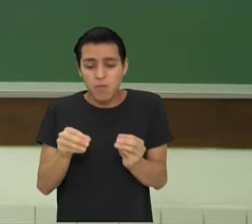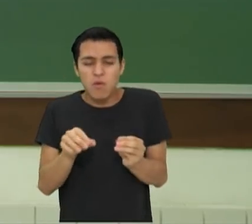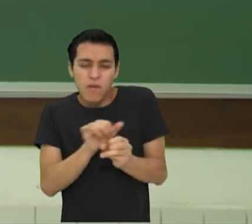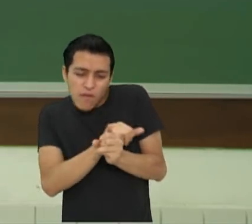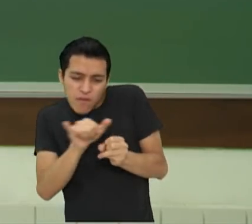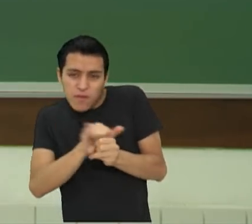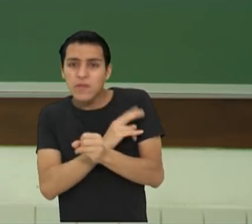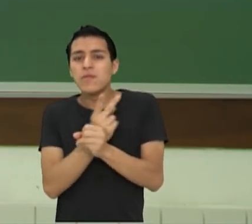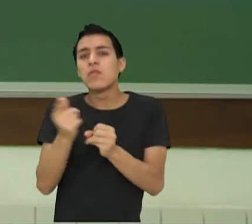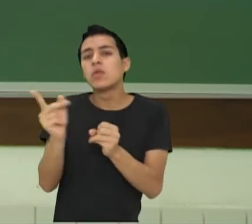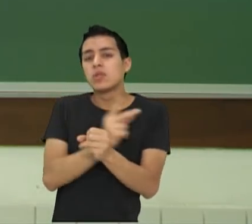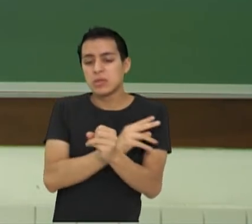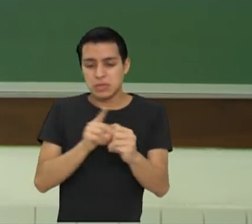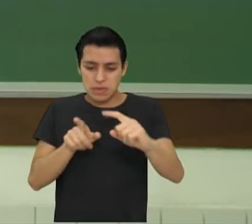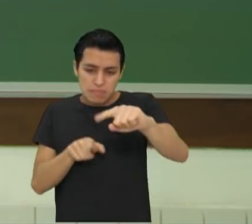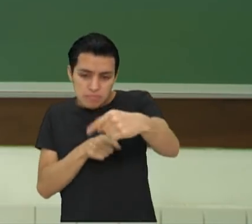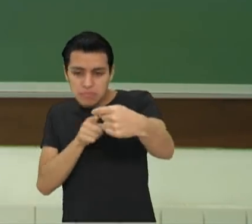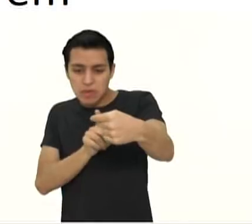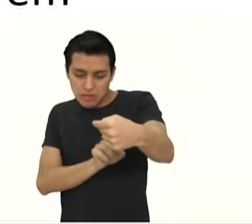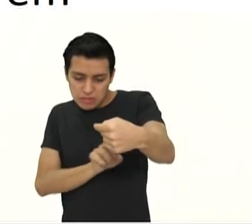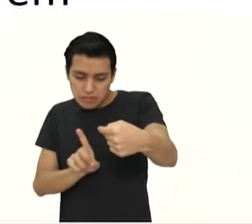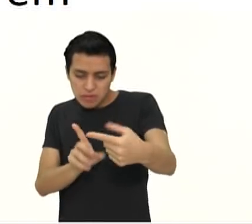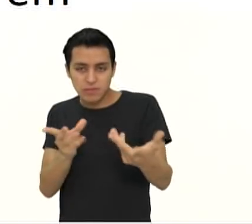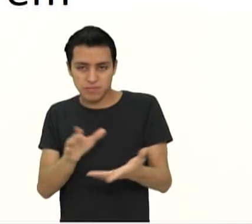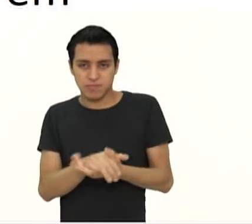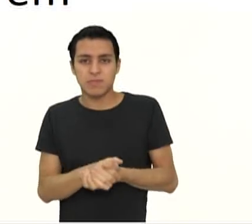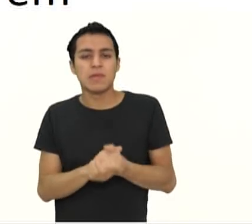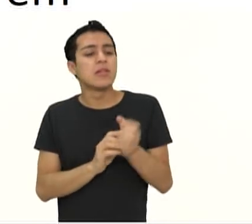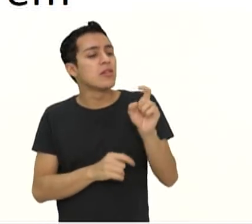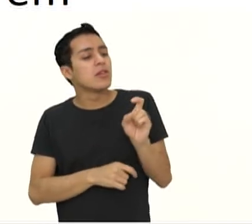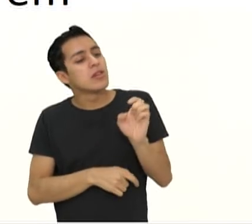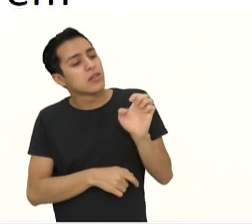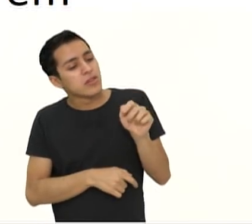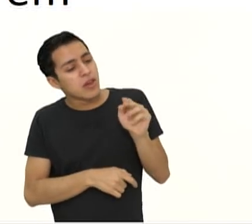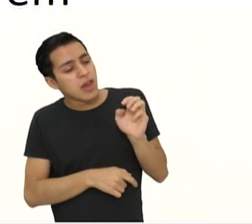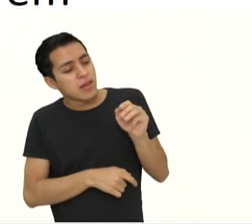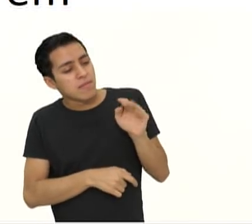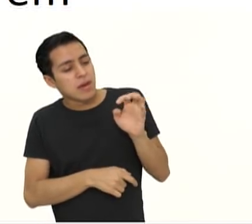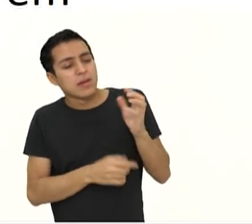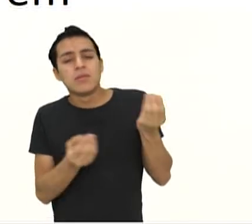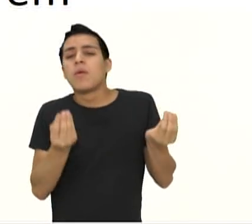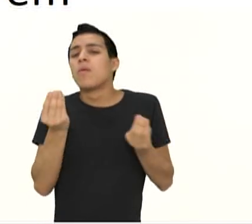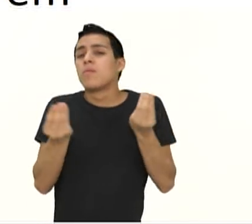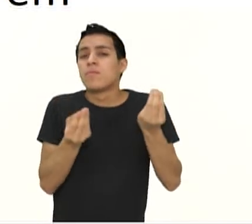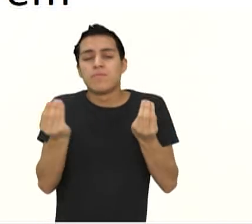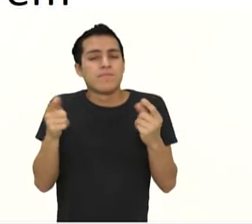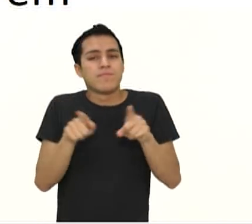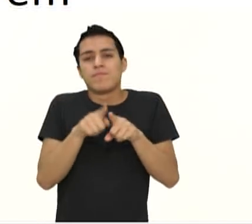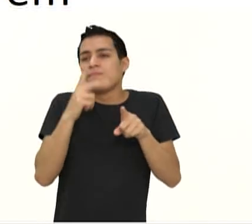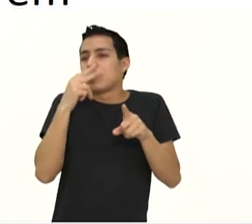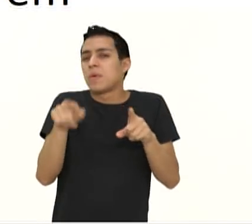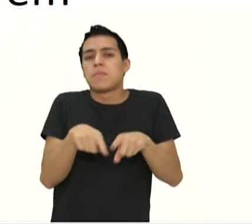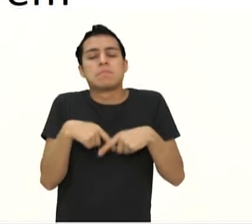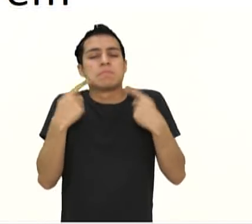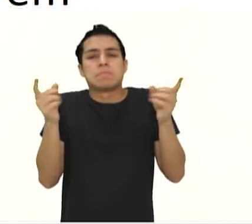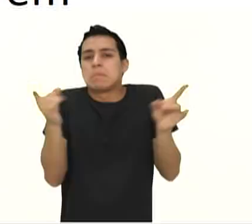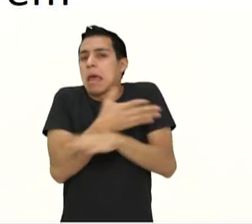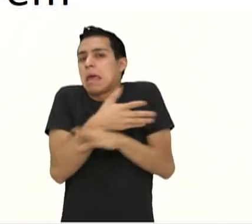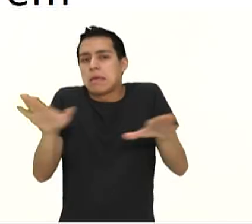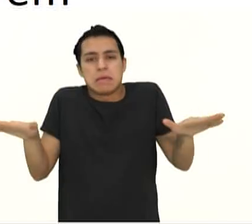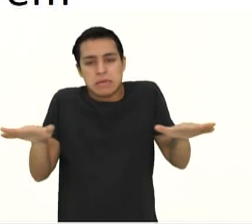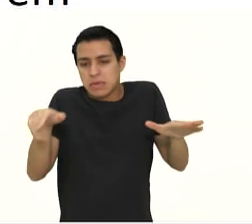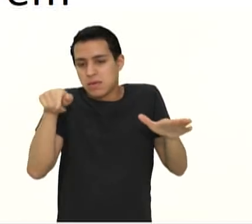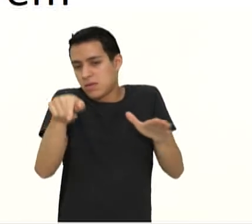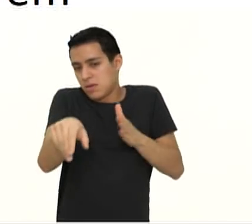né? O checkmate. O checkmate é o ponto final de uma partida. Então, o cheque é a ameaça,